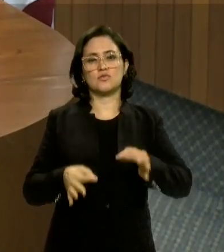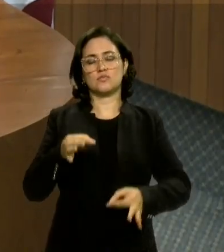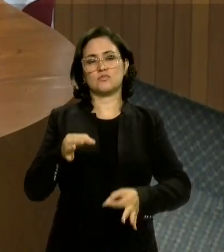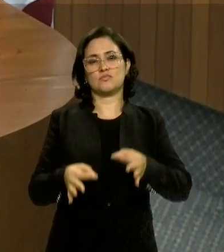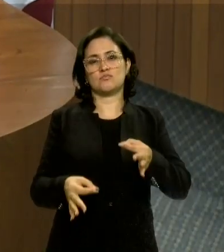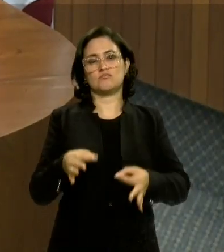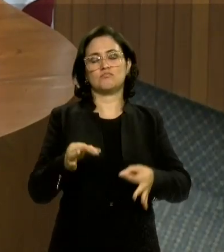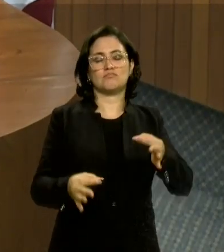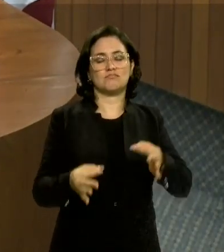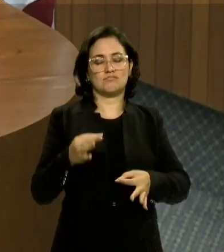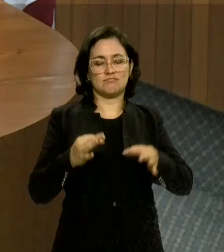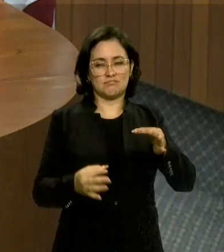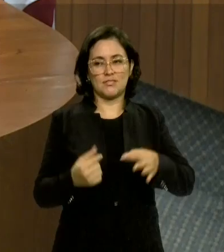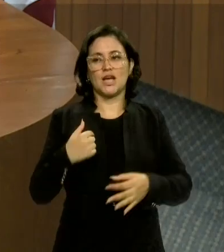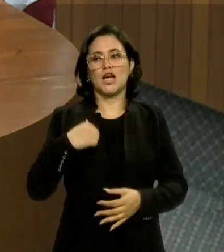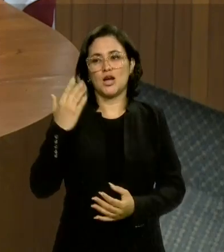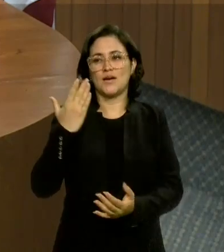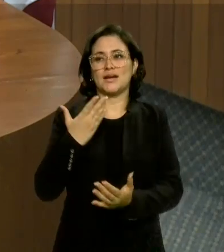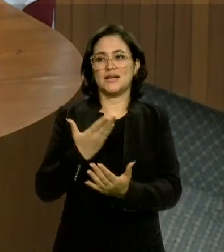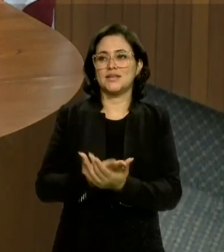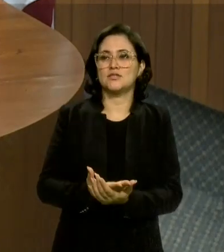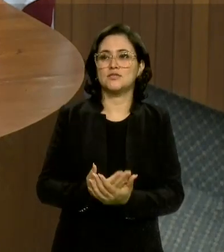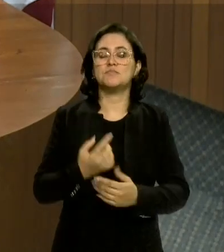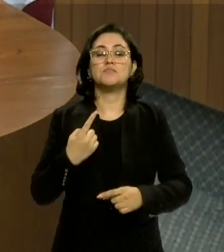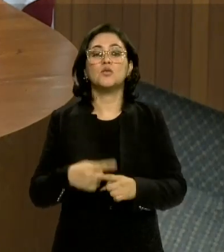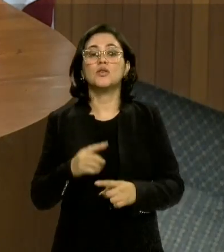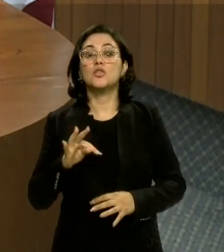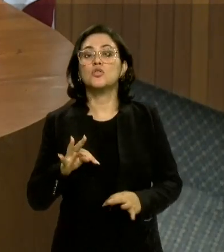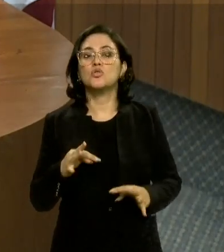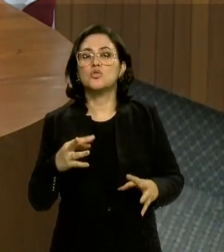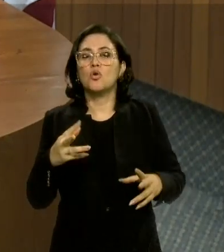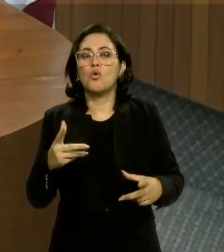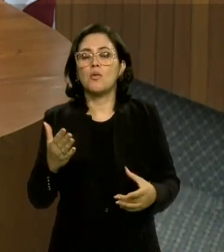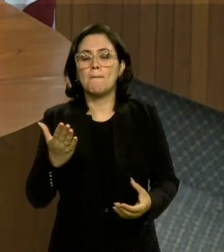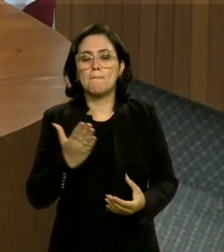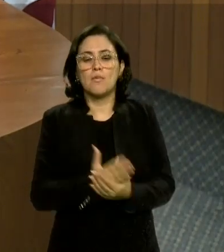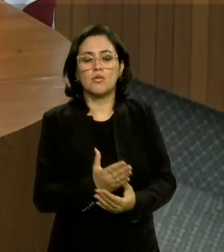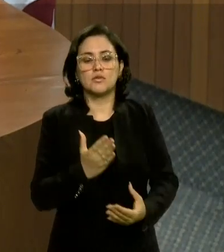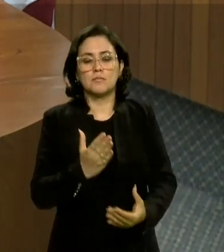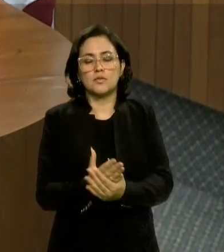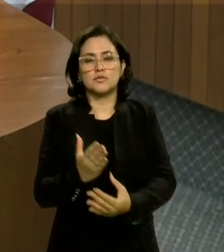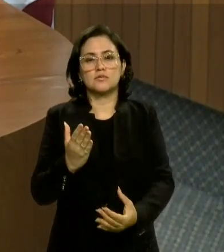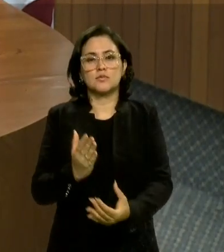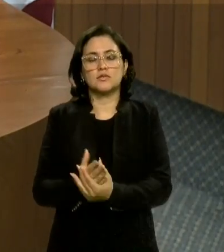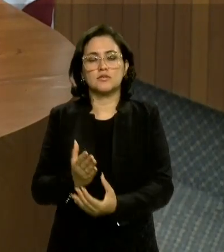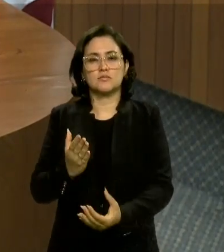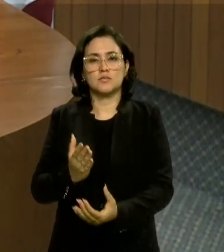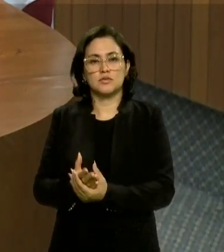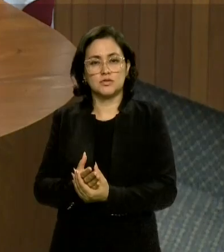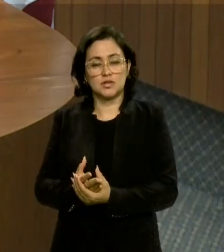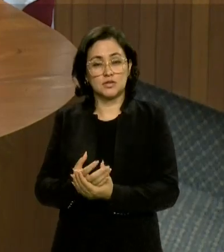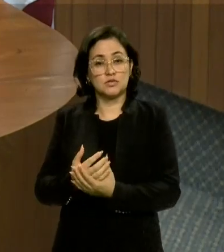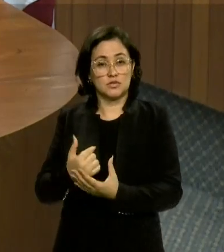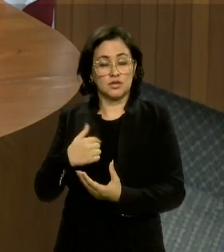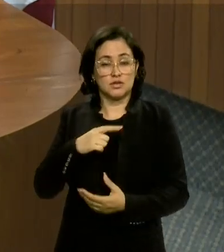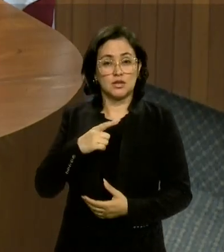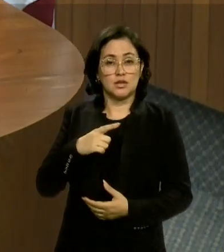porque todos os processos em que fui parte,